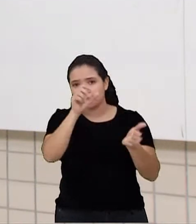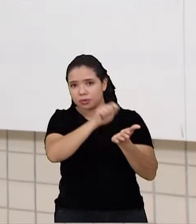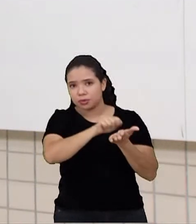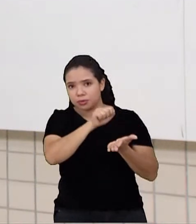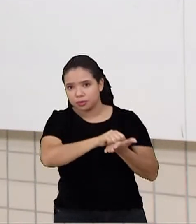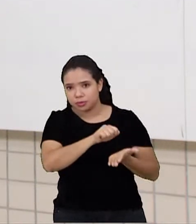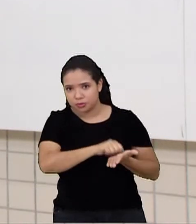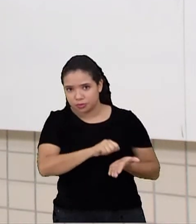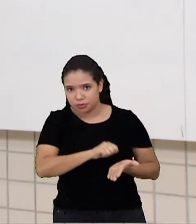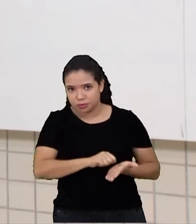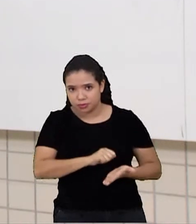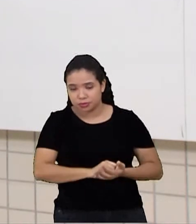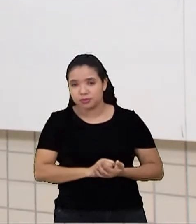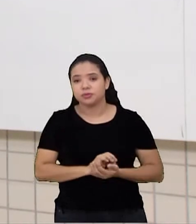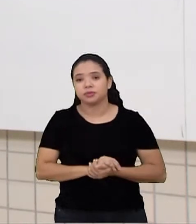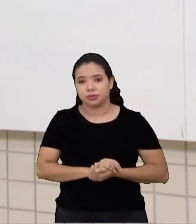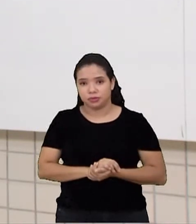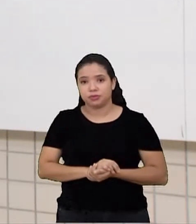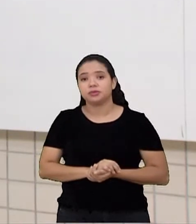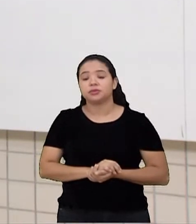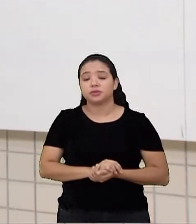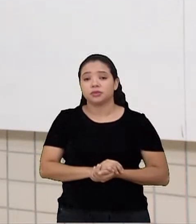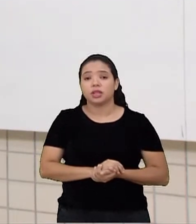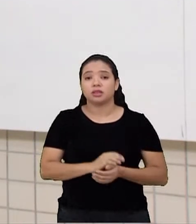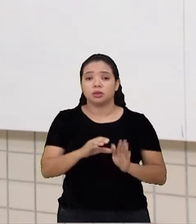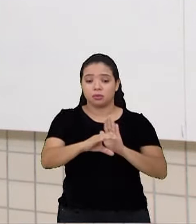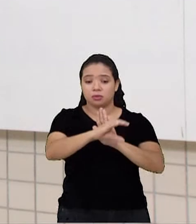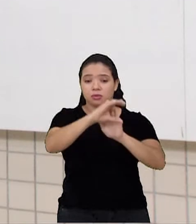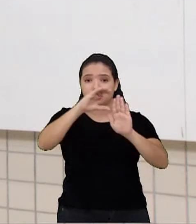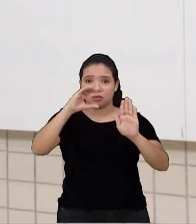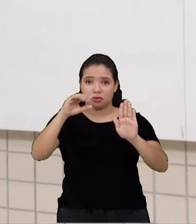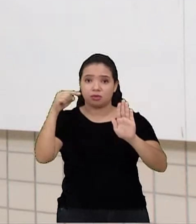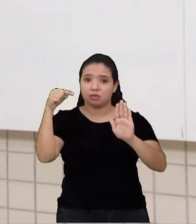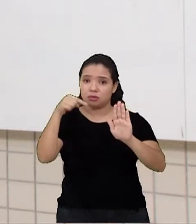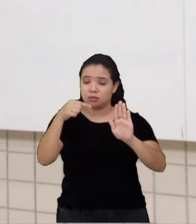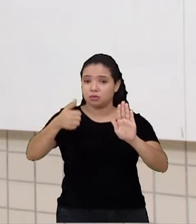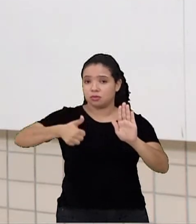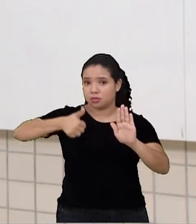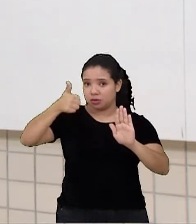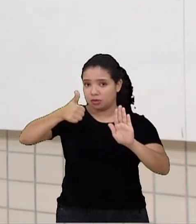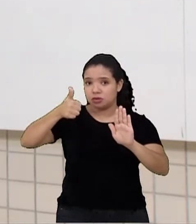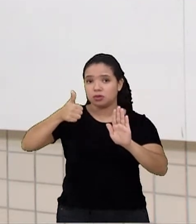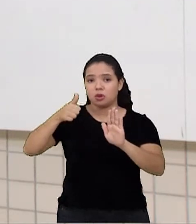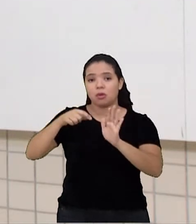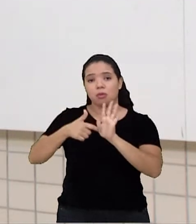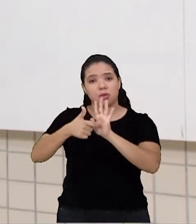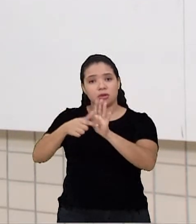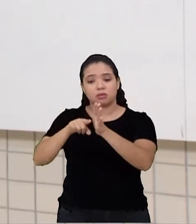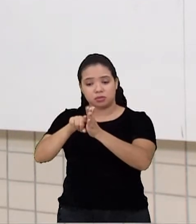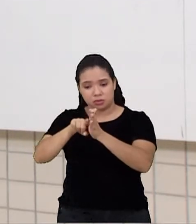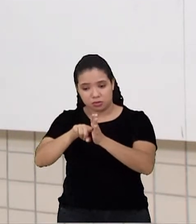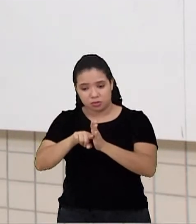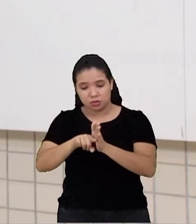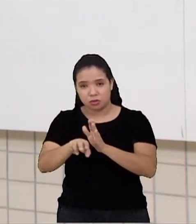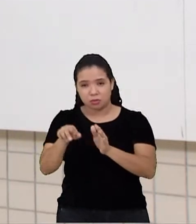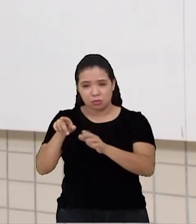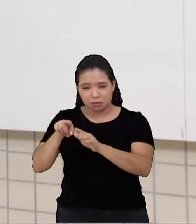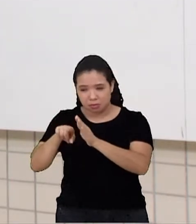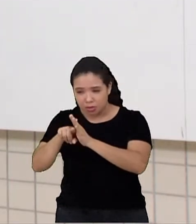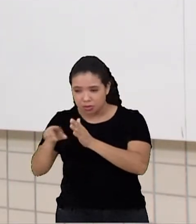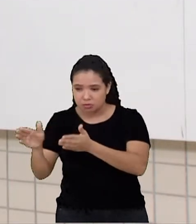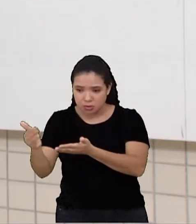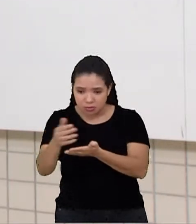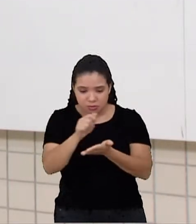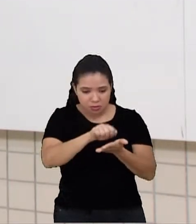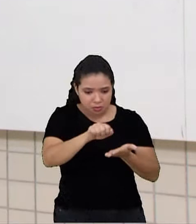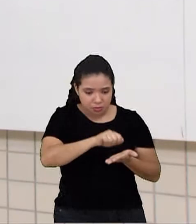parágrafo. Então, recapitulando, serão 2 parágrafos, um mostrando o resultado da sua pesquisa e outro mostrando o que